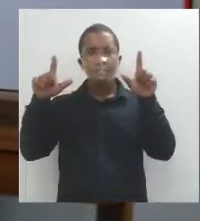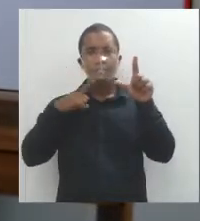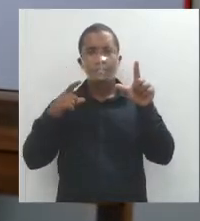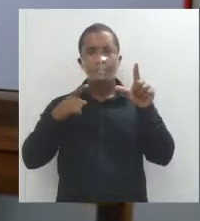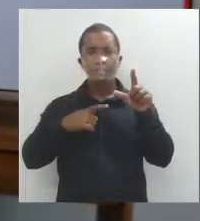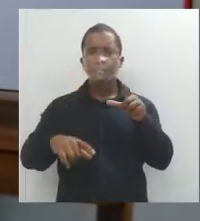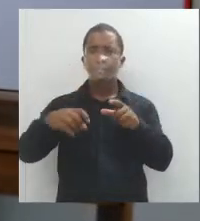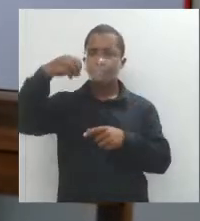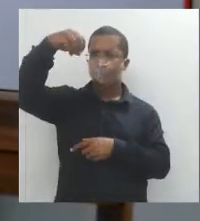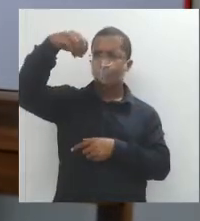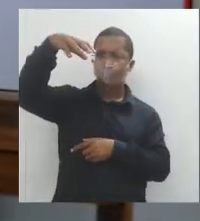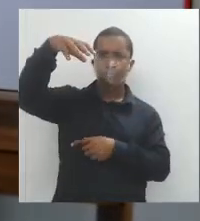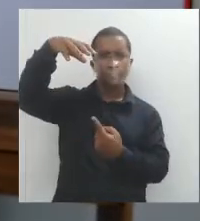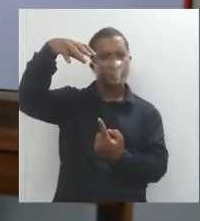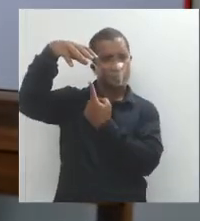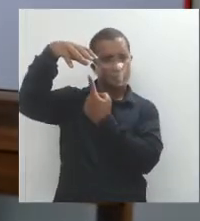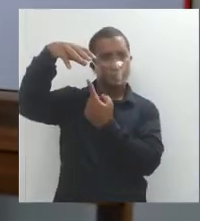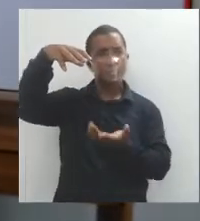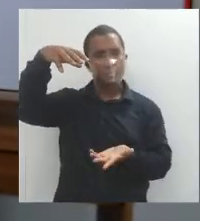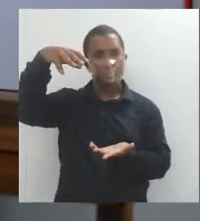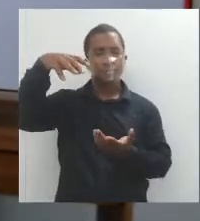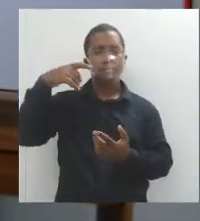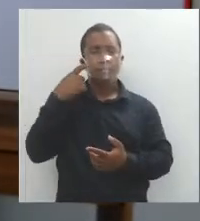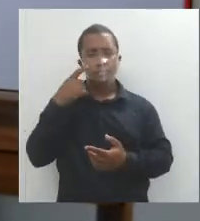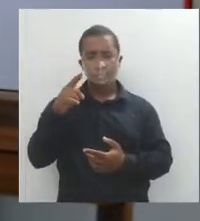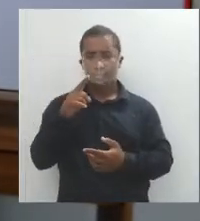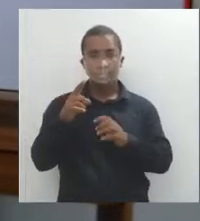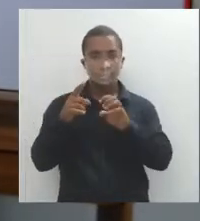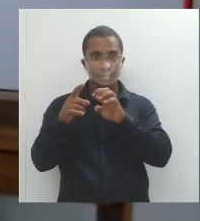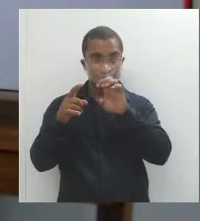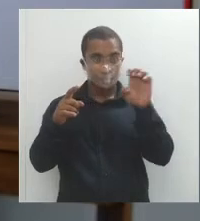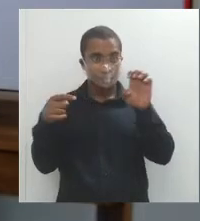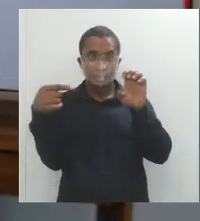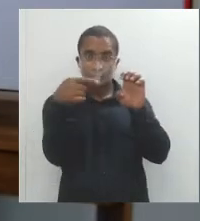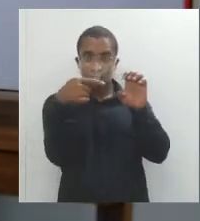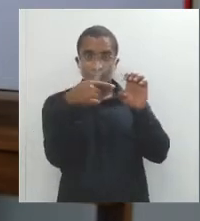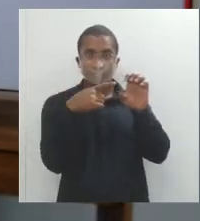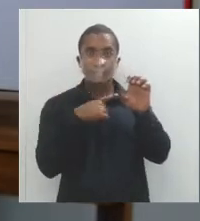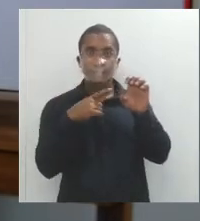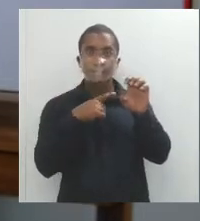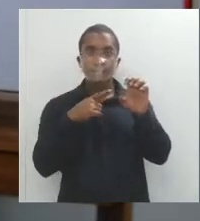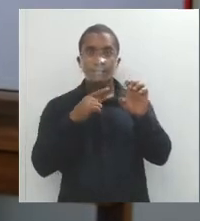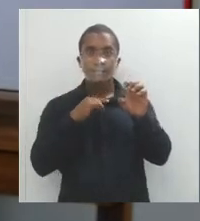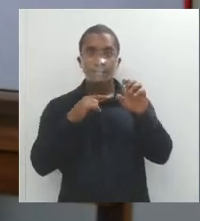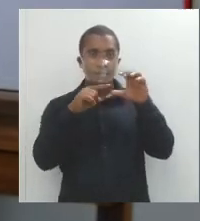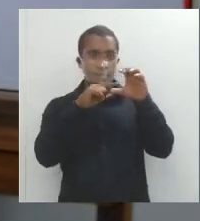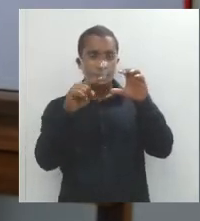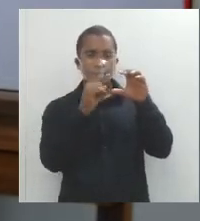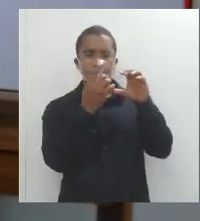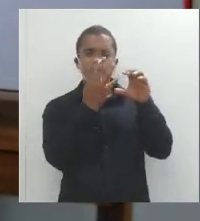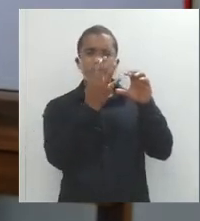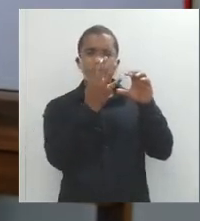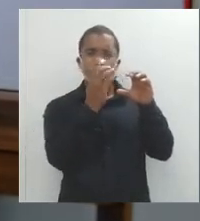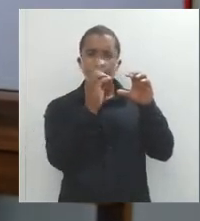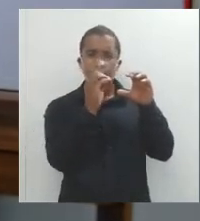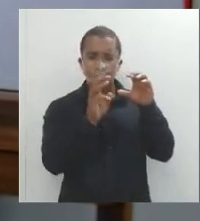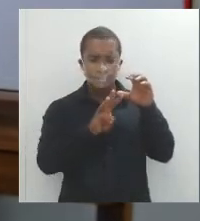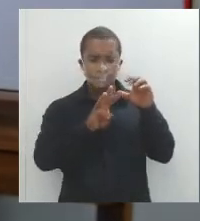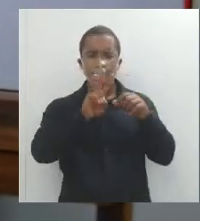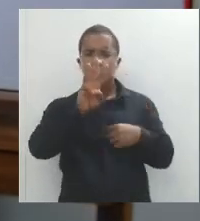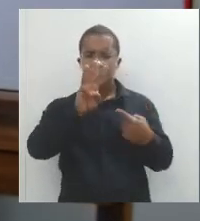lâmpadas aqui. Nesta lâmpada aqui da esquerda, nós temos gravada nela aqui, ó,